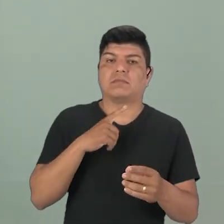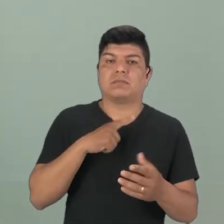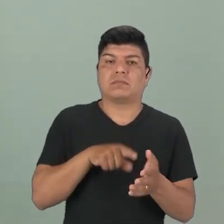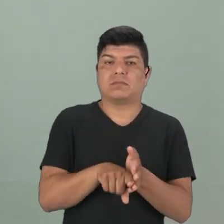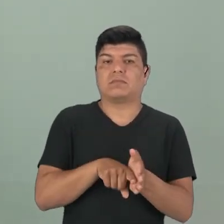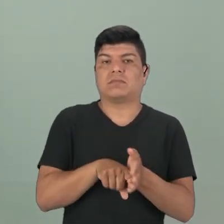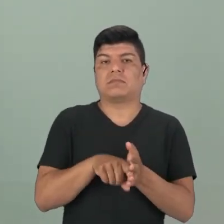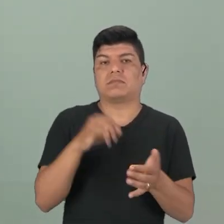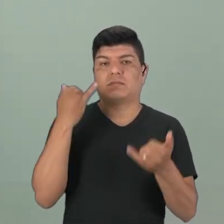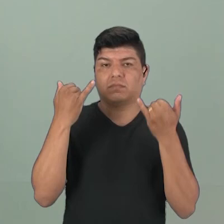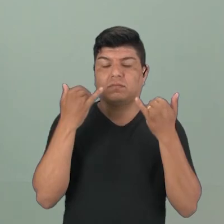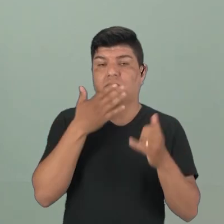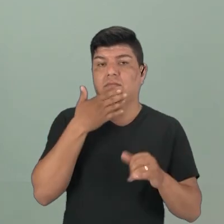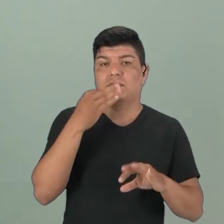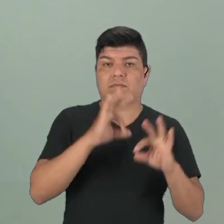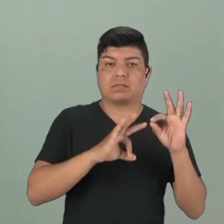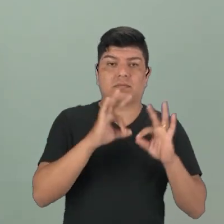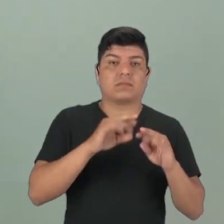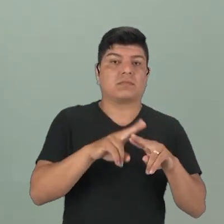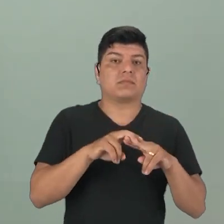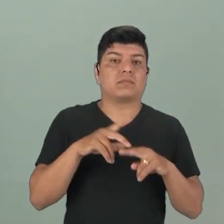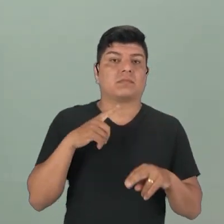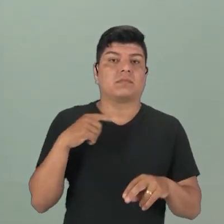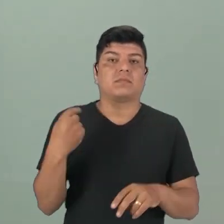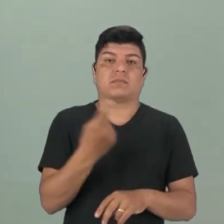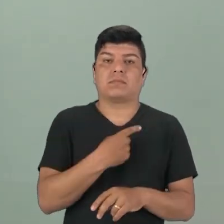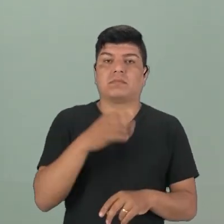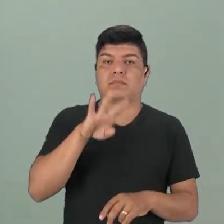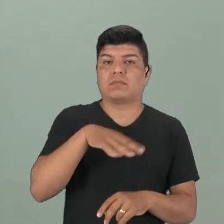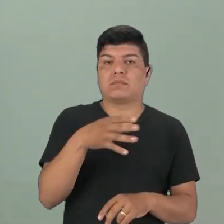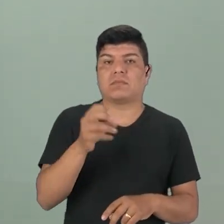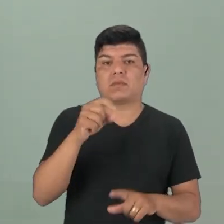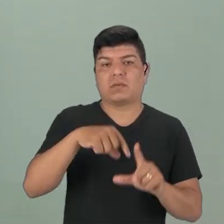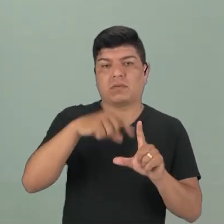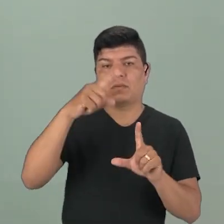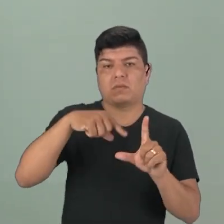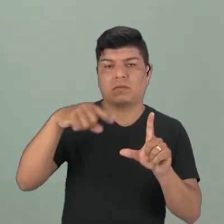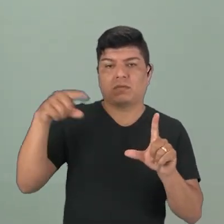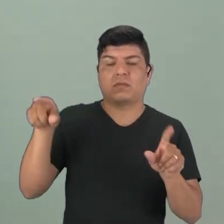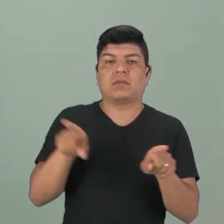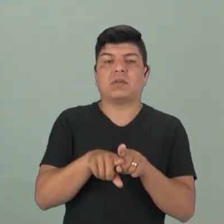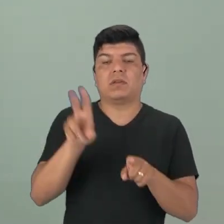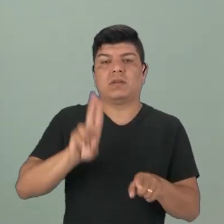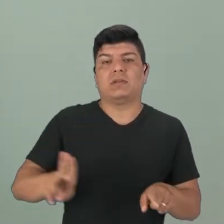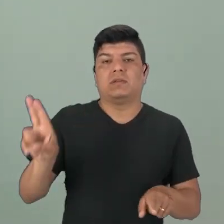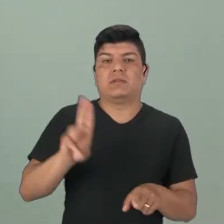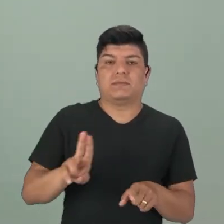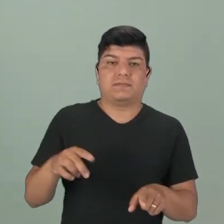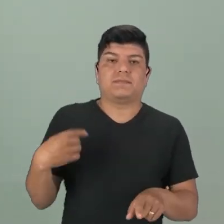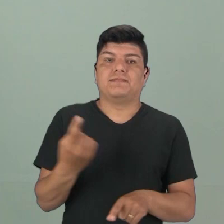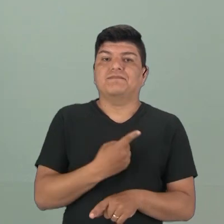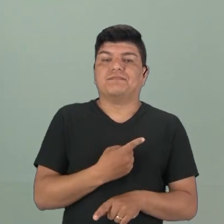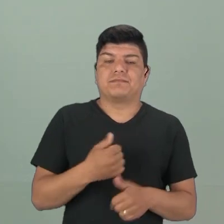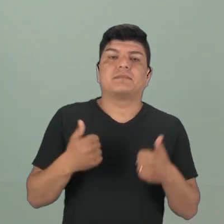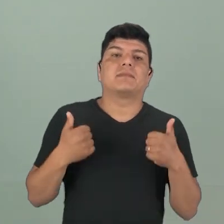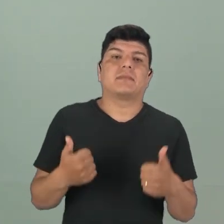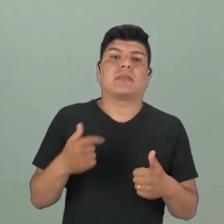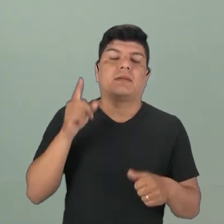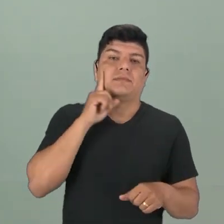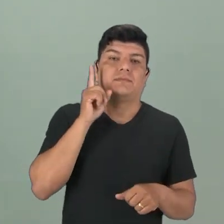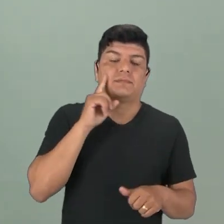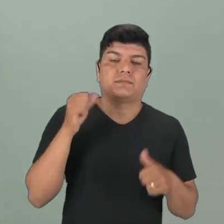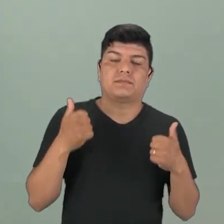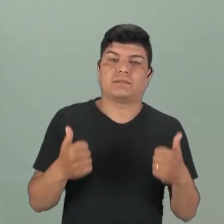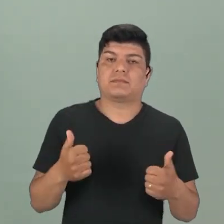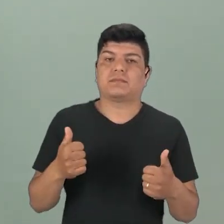as informações elas ficam melhor organizadas. Por isso que a gente trabalha com tabelas ou gráficos, que é muito utilizado em nosso meio, tá bom? Em nosso dia a